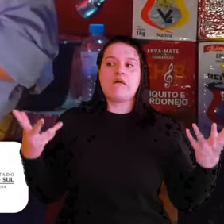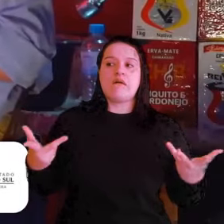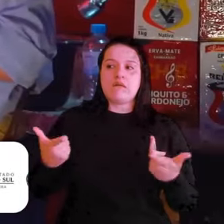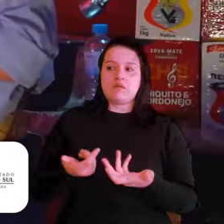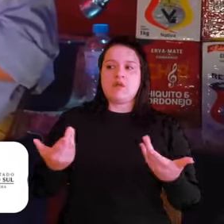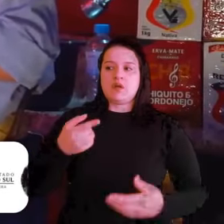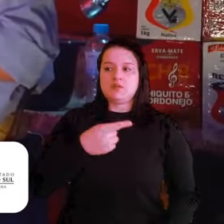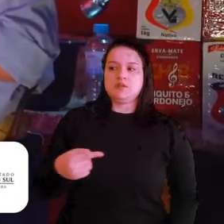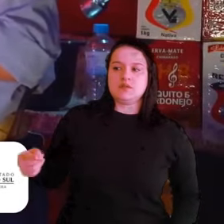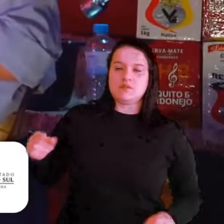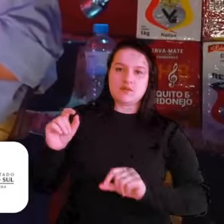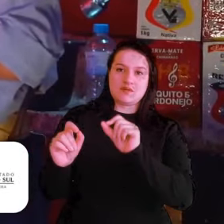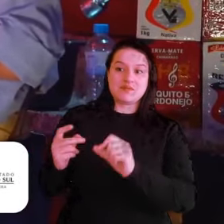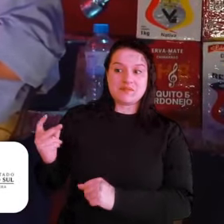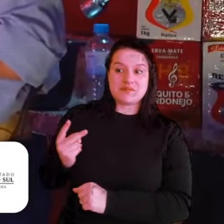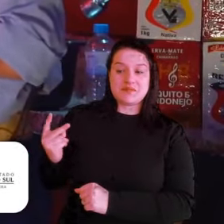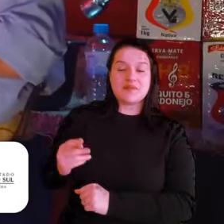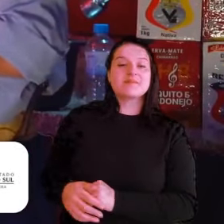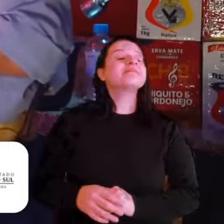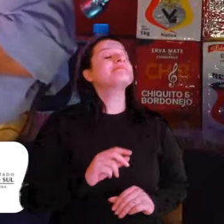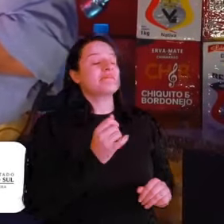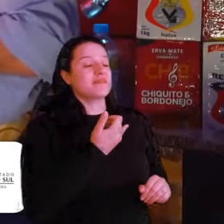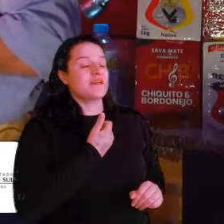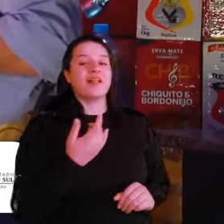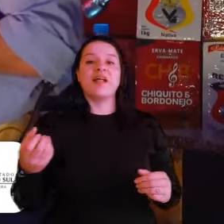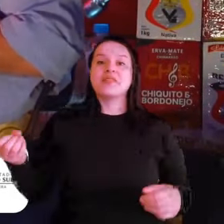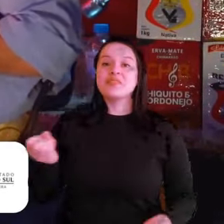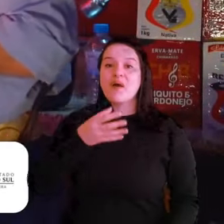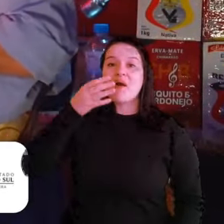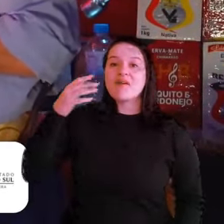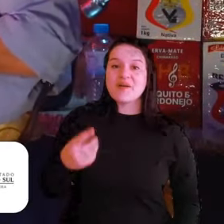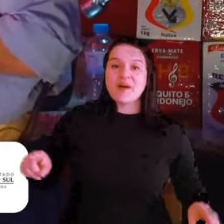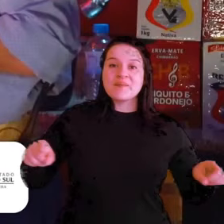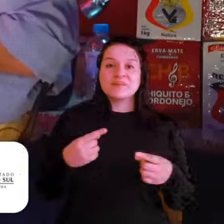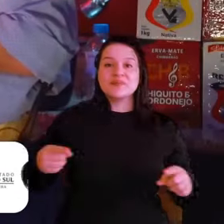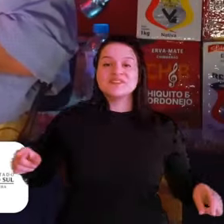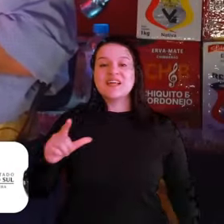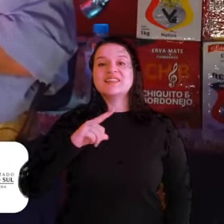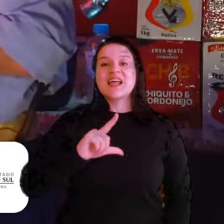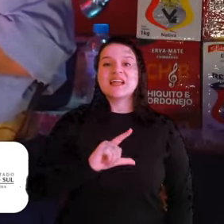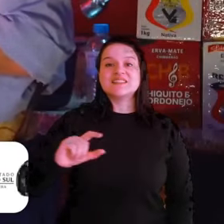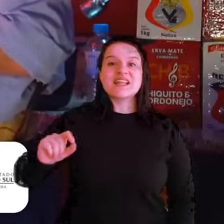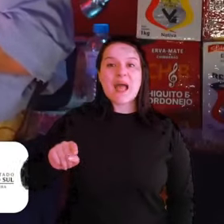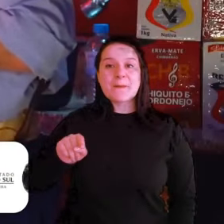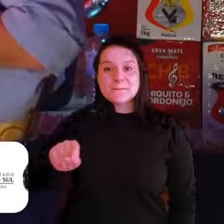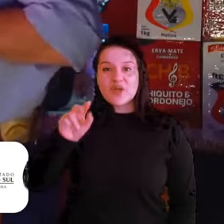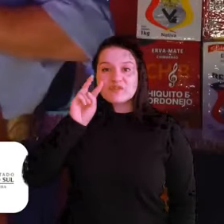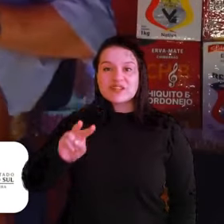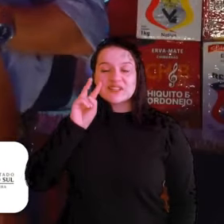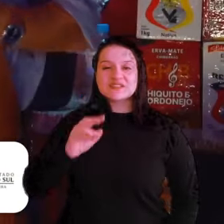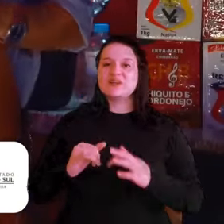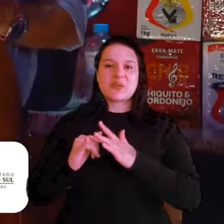muito grandioso e muito significativo para o Chiquito e Bordoneio. Diga lá. A nossa nova música, Dois Tomos, atingiu a marca de 100 mil visualizações no